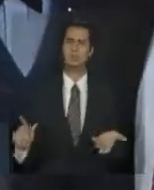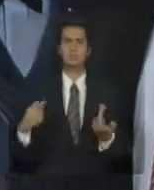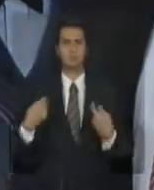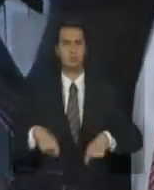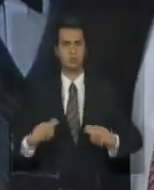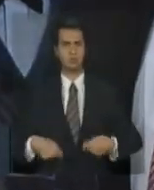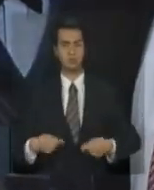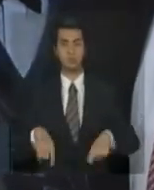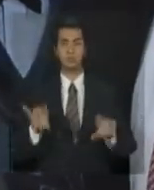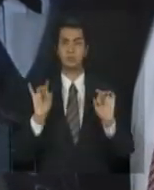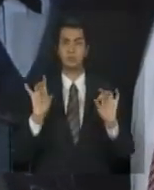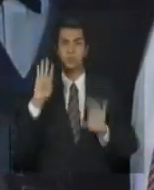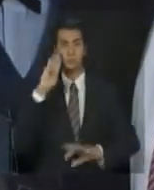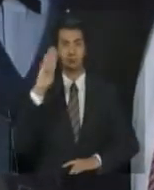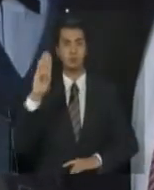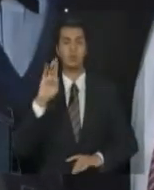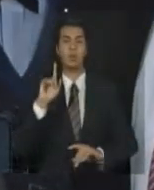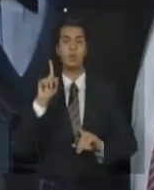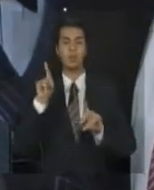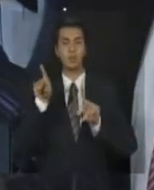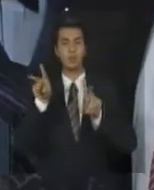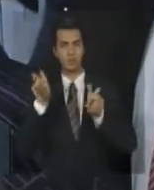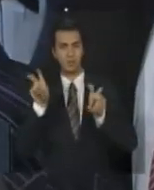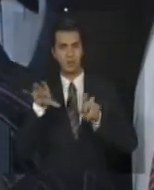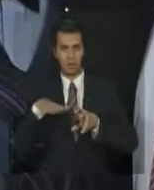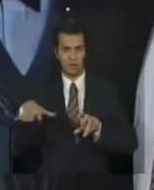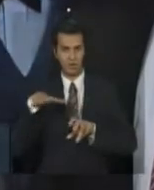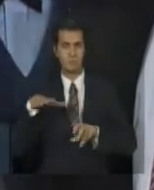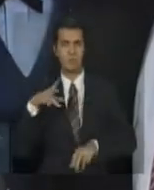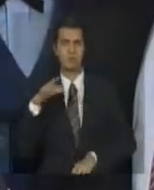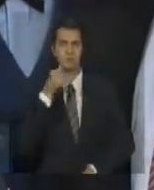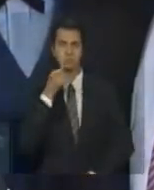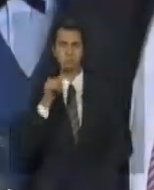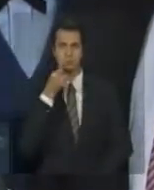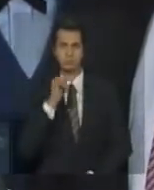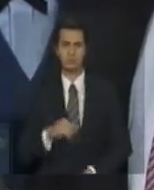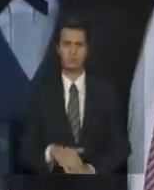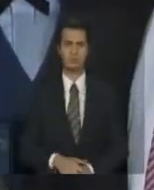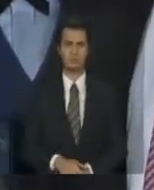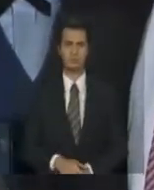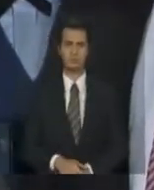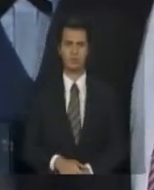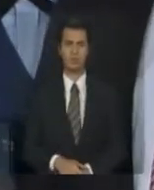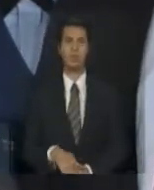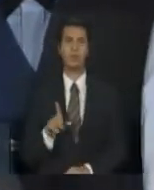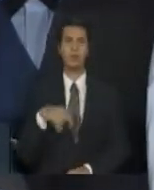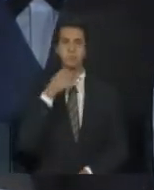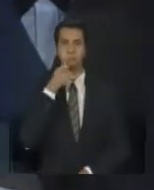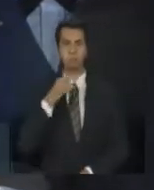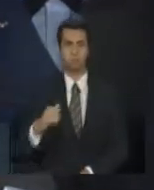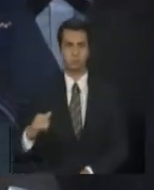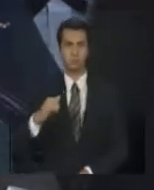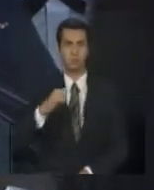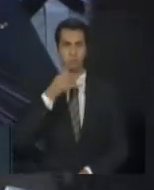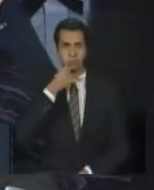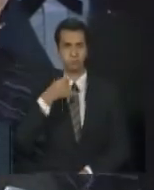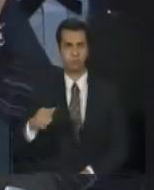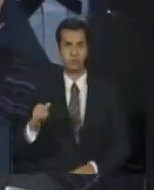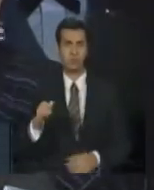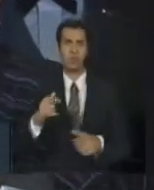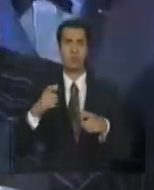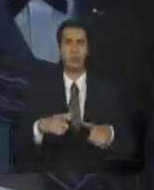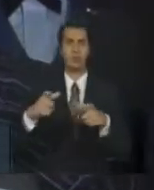necessário, especialmente na área de energia. Gás, alguma coisa, presidente? Não, basicamente energia elétrica em algumas